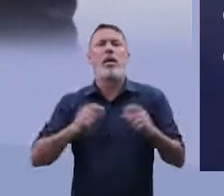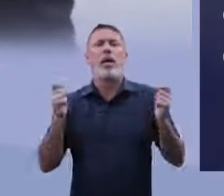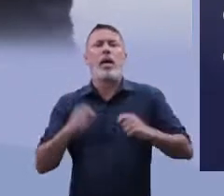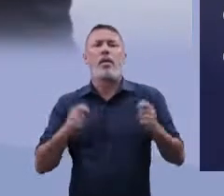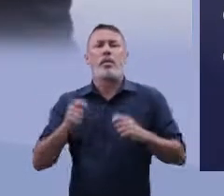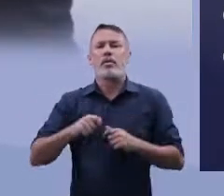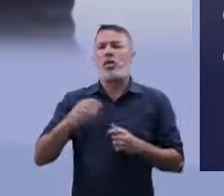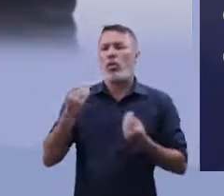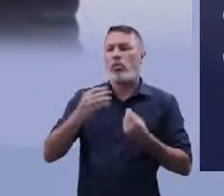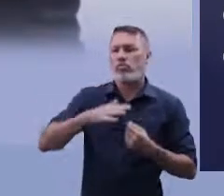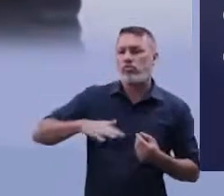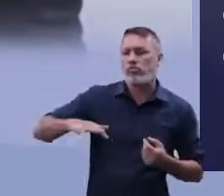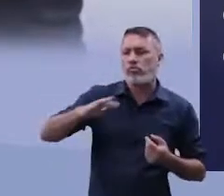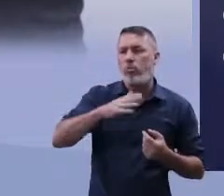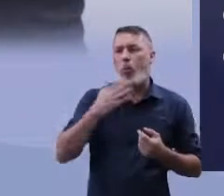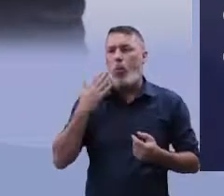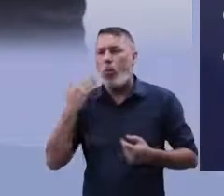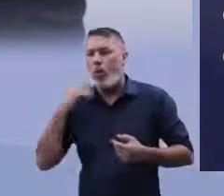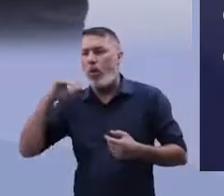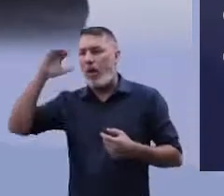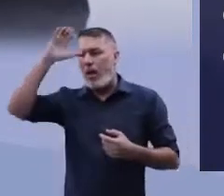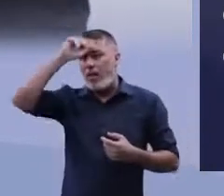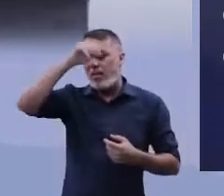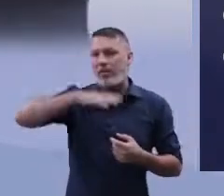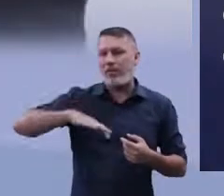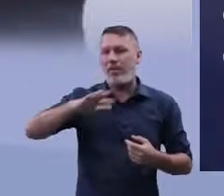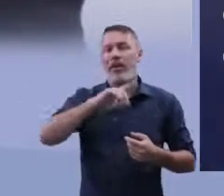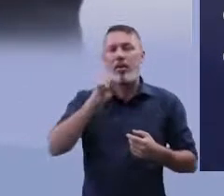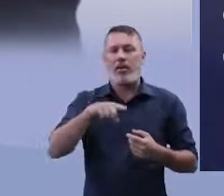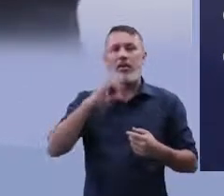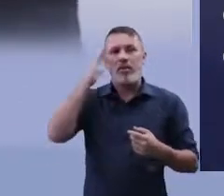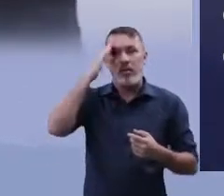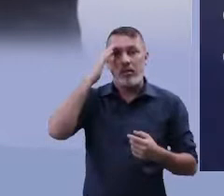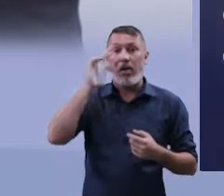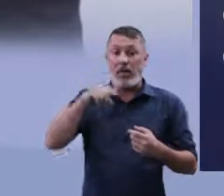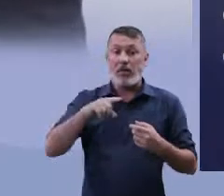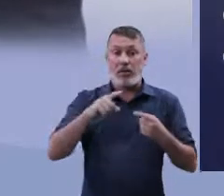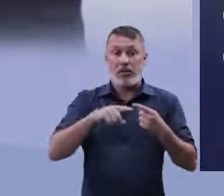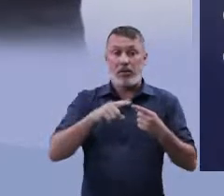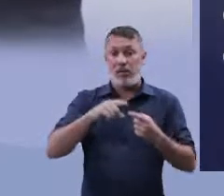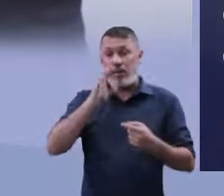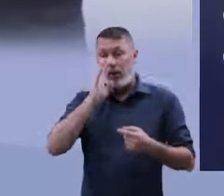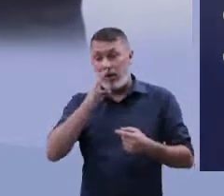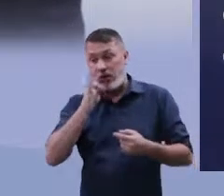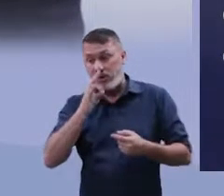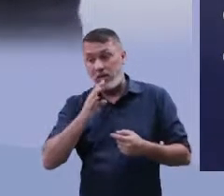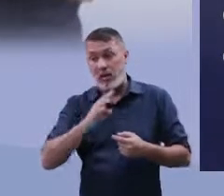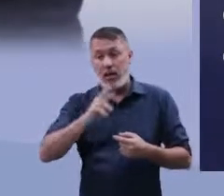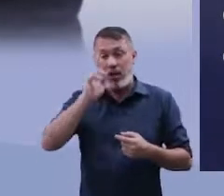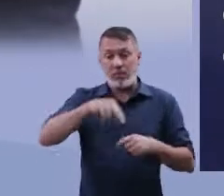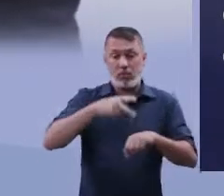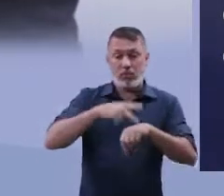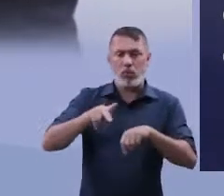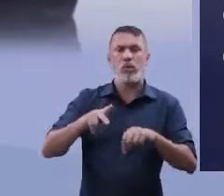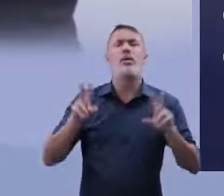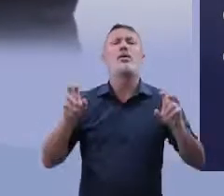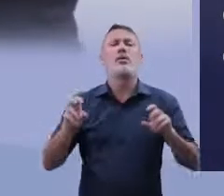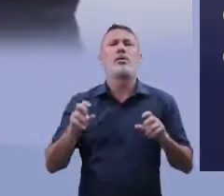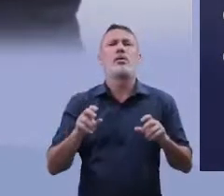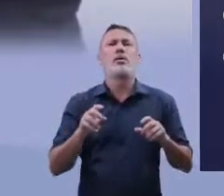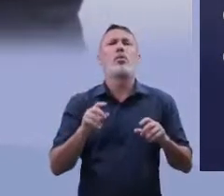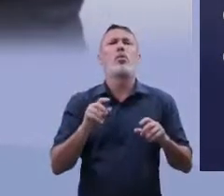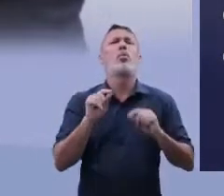capacidade de apreensão. Então, como o próprio nome já sugere, Crítica da Razão Pura é uma análise sobre o que é possível conhecer,